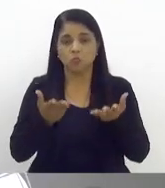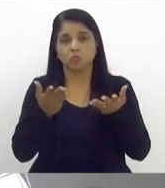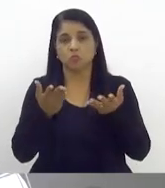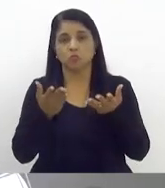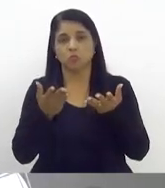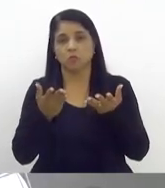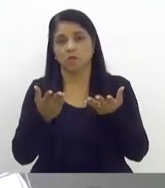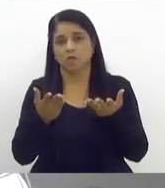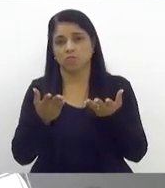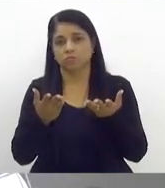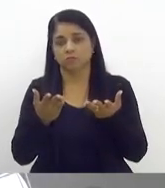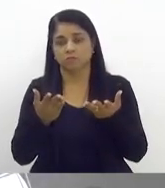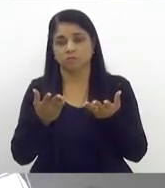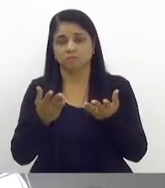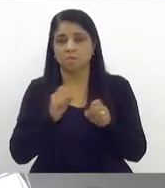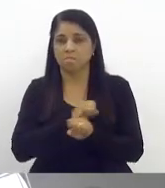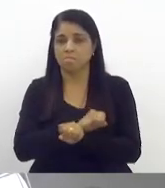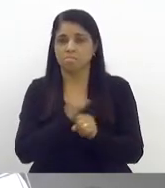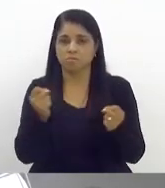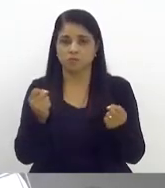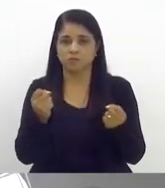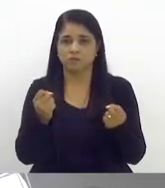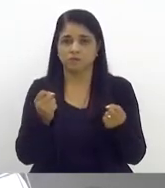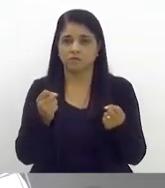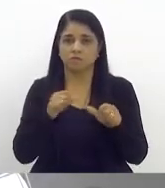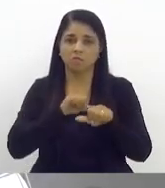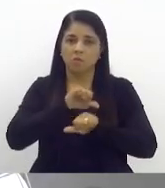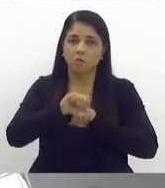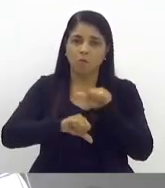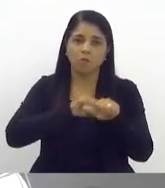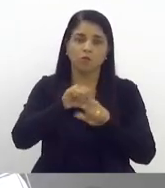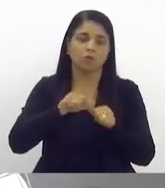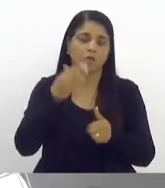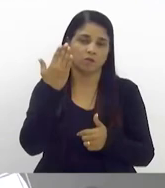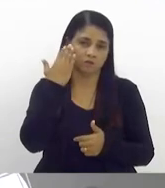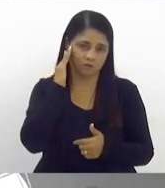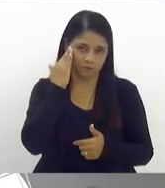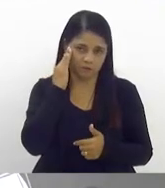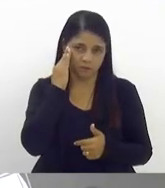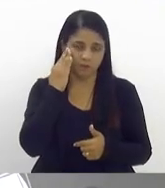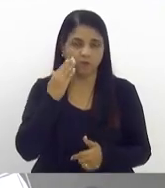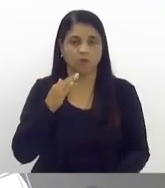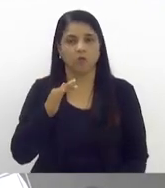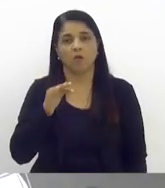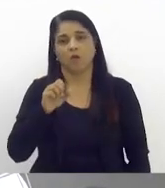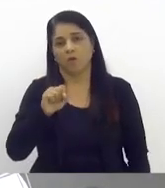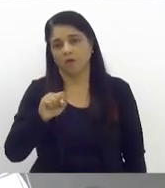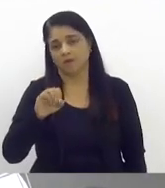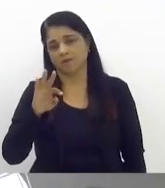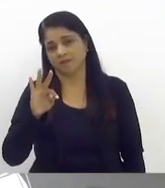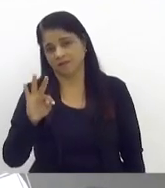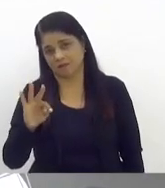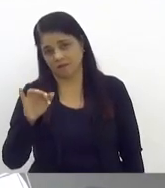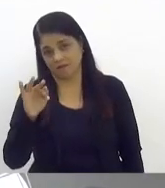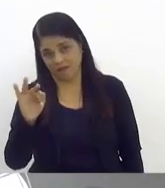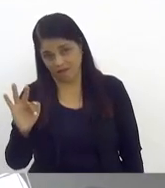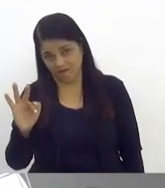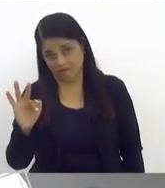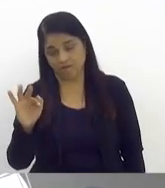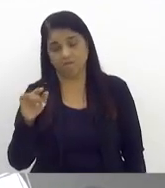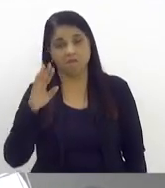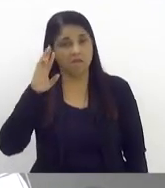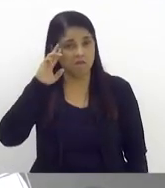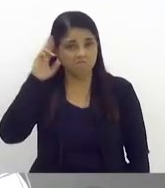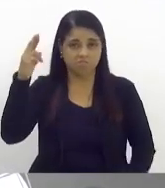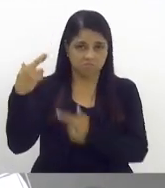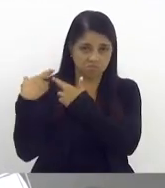superiores, fica impossível de uma reversão desse entendimento. Obviamente que o STF é o guardião constitucional e cabe a ele